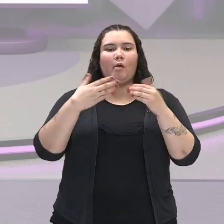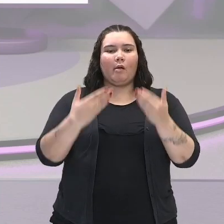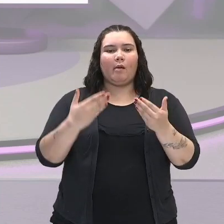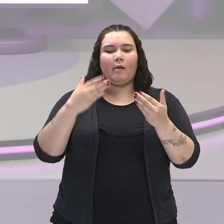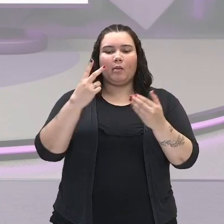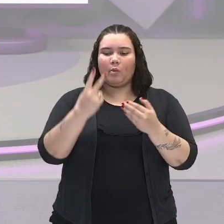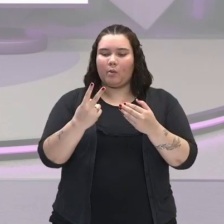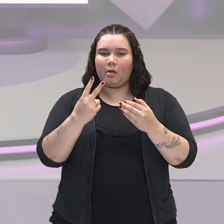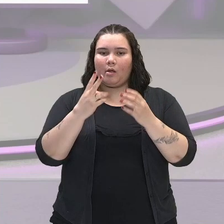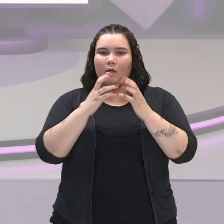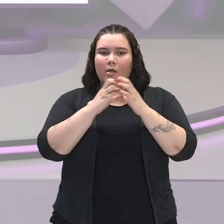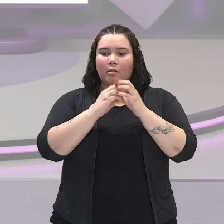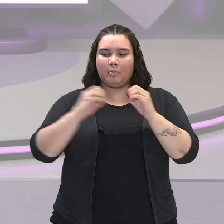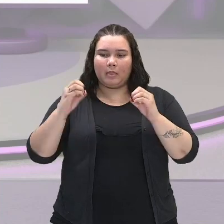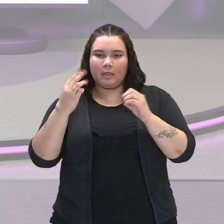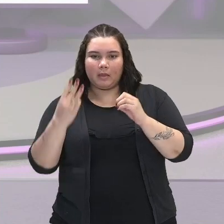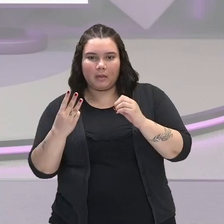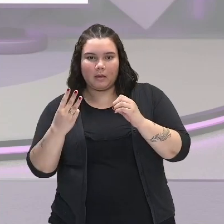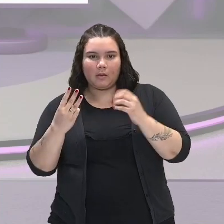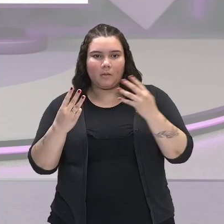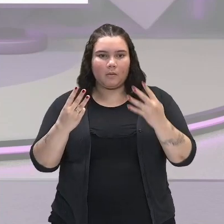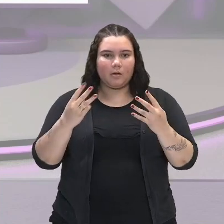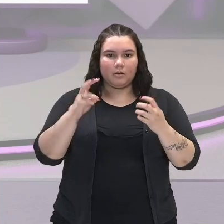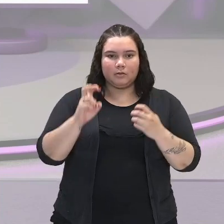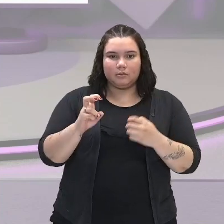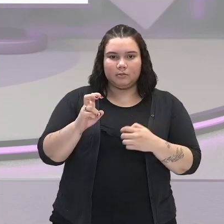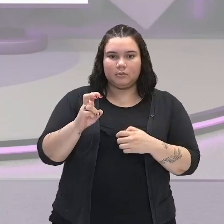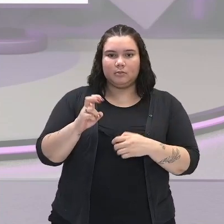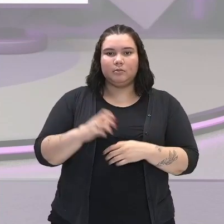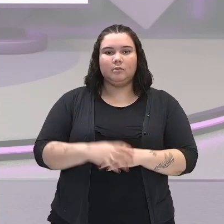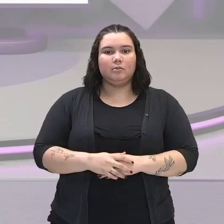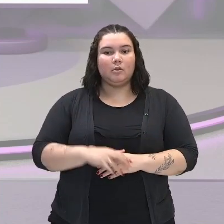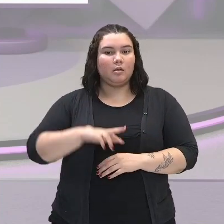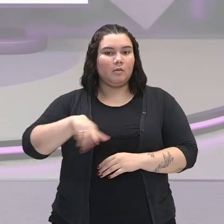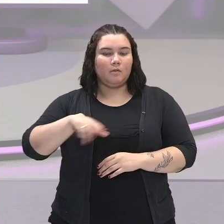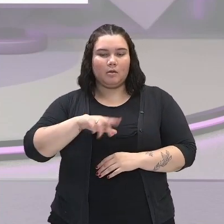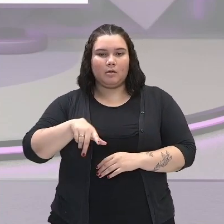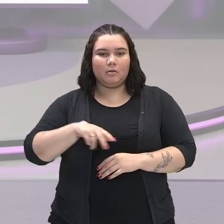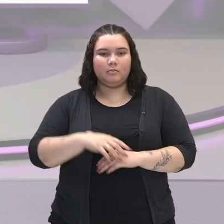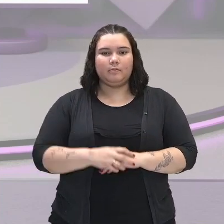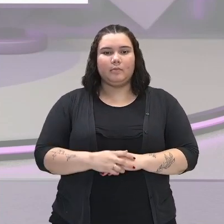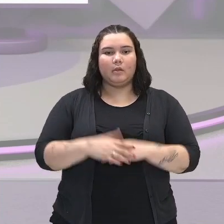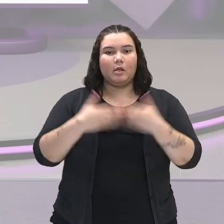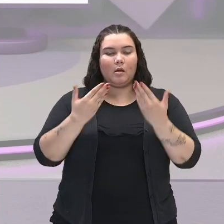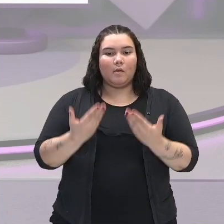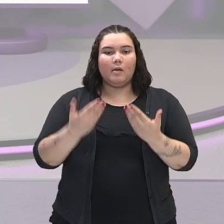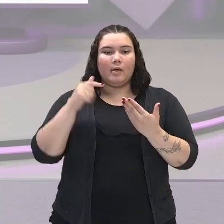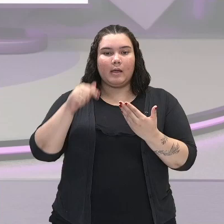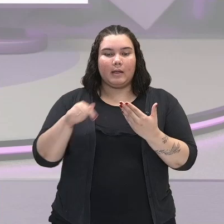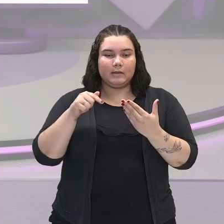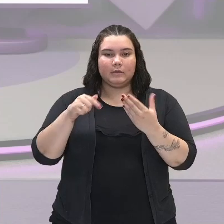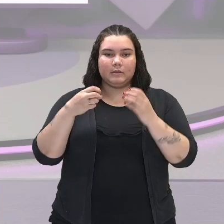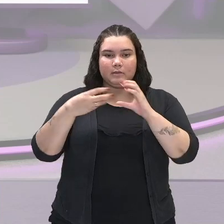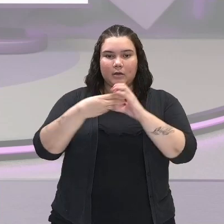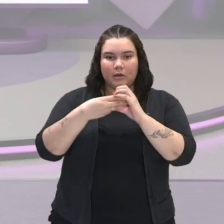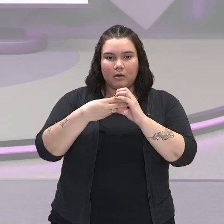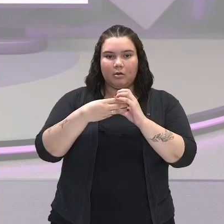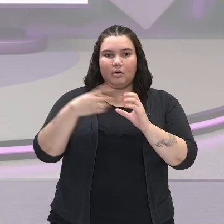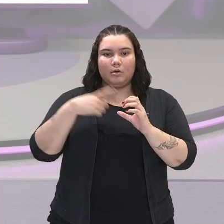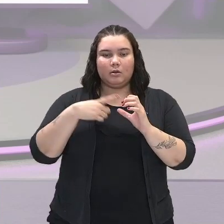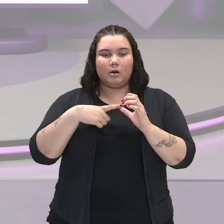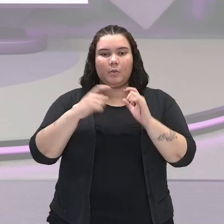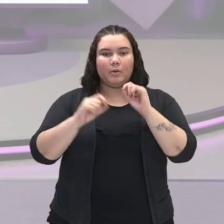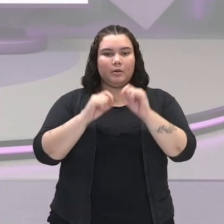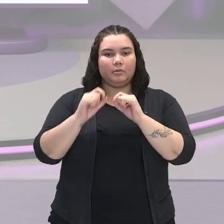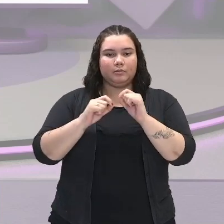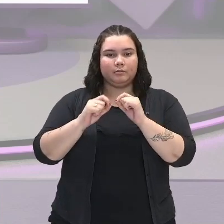de 2 viria 3, 4, 5, né? Não. No caso das células, elas vão